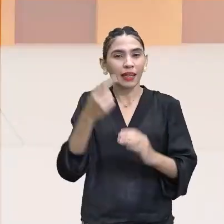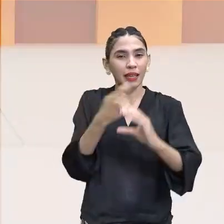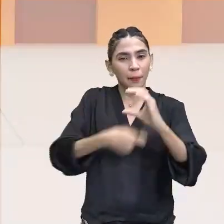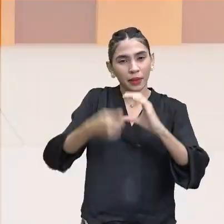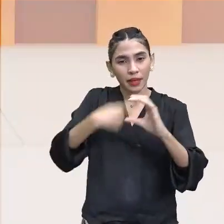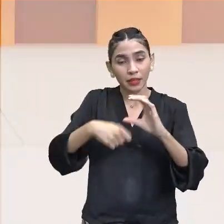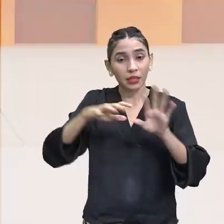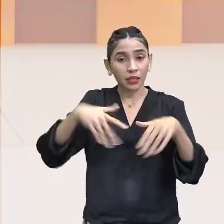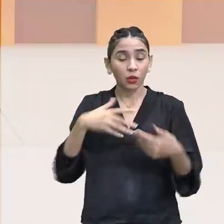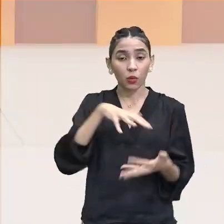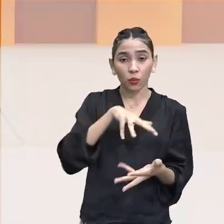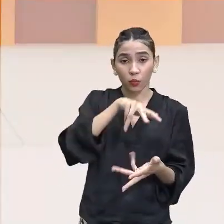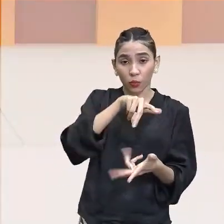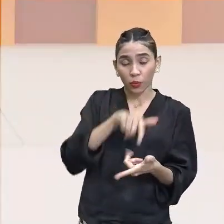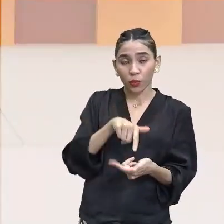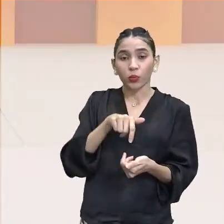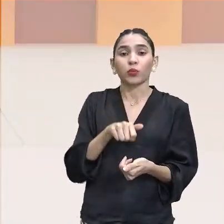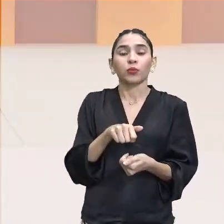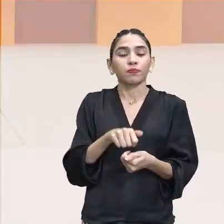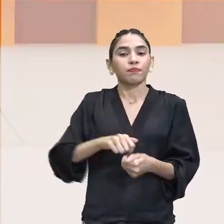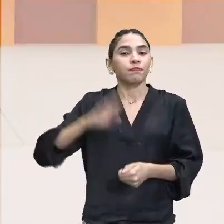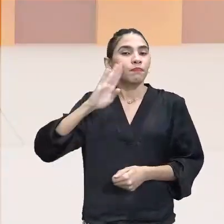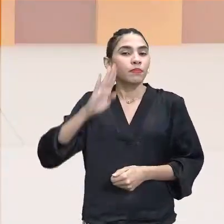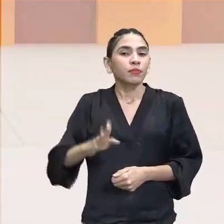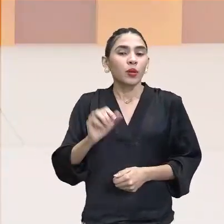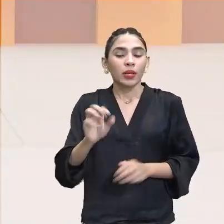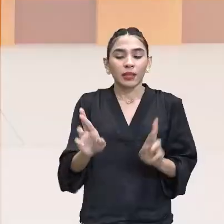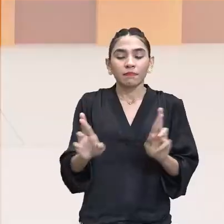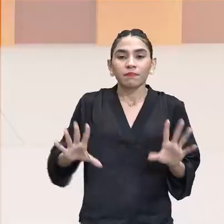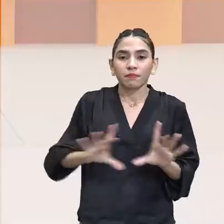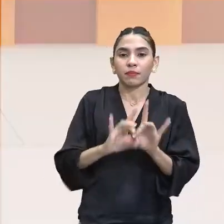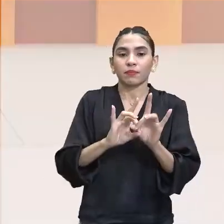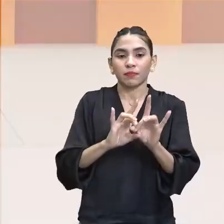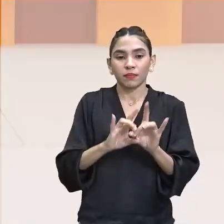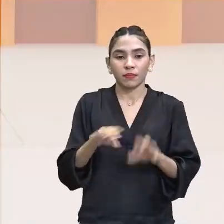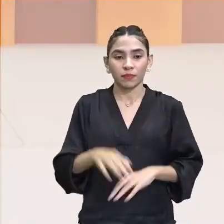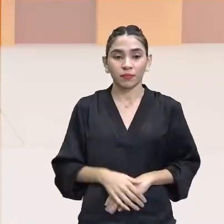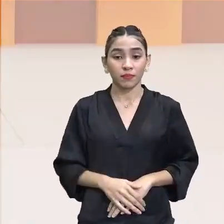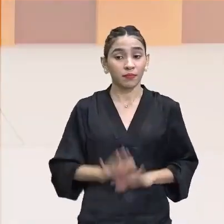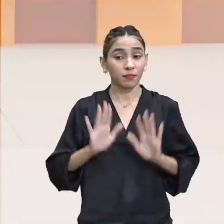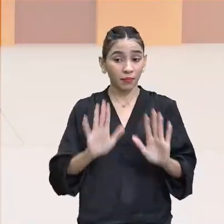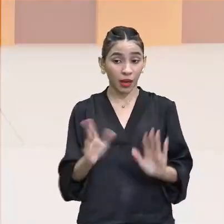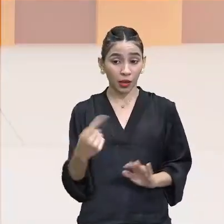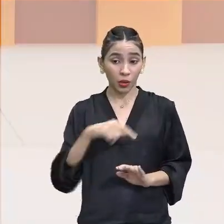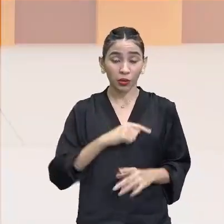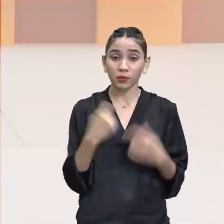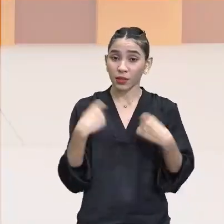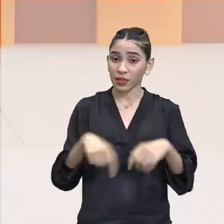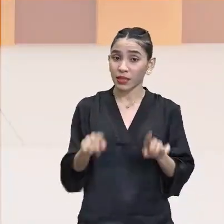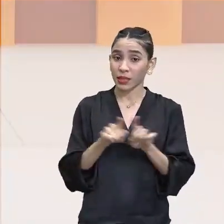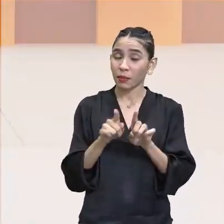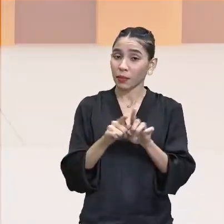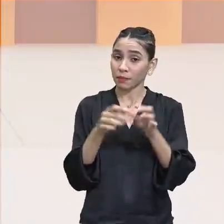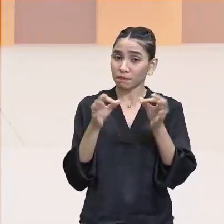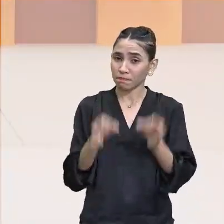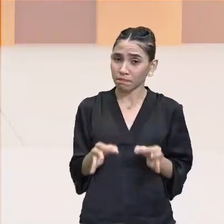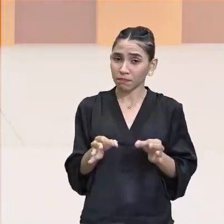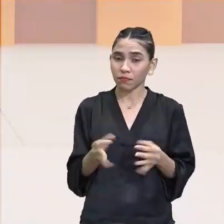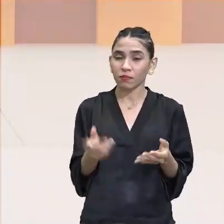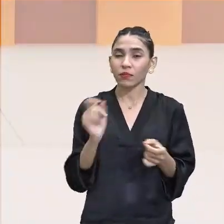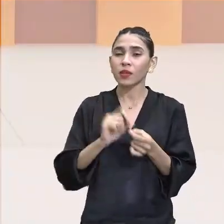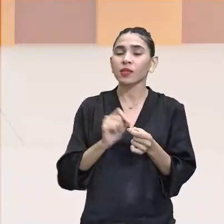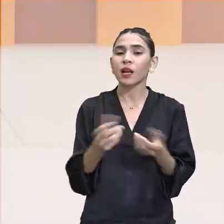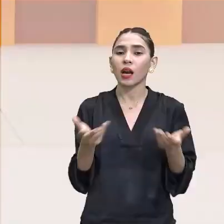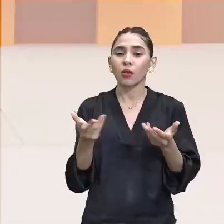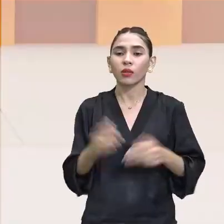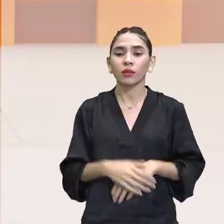mundo globalizado estão diretamente relacionados. Mas a gente precisa também ser justo aqui. O que a gente vai fazer agora? A